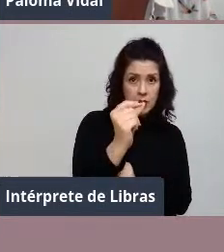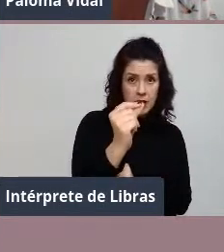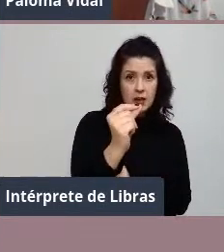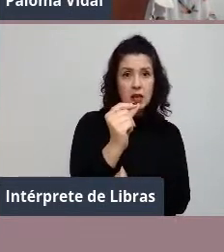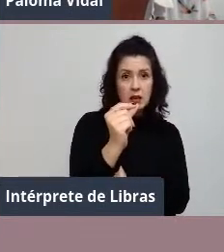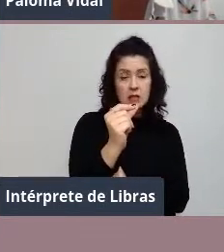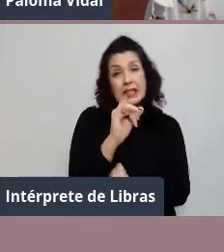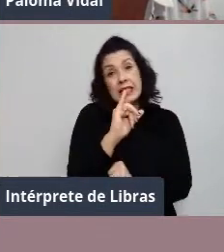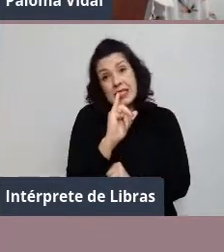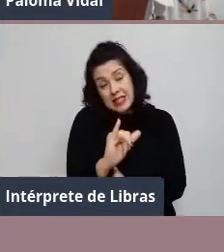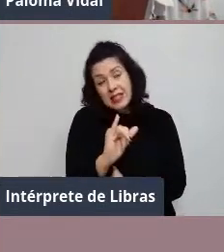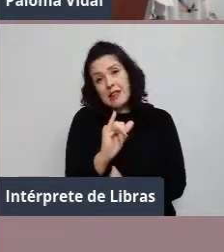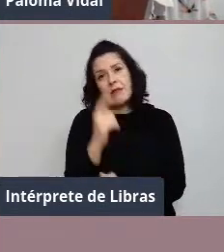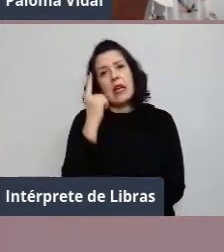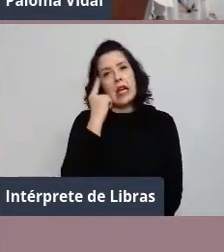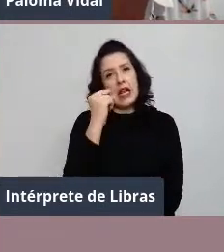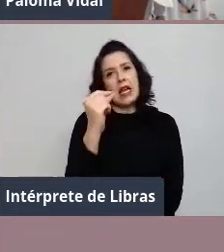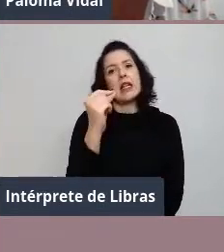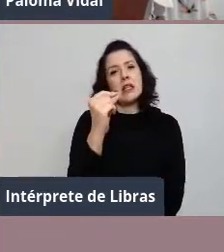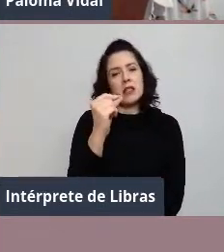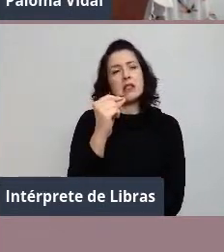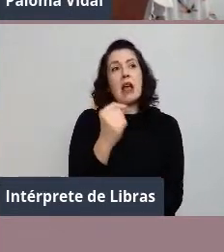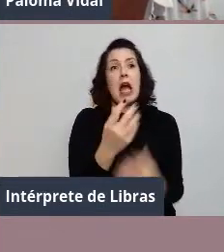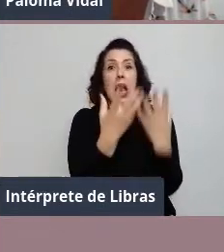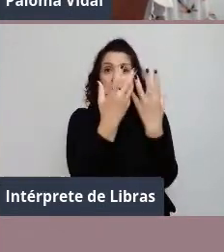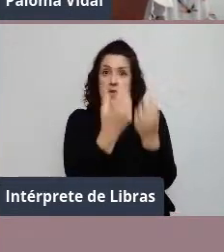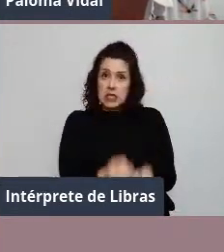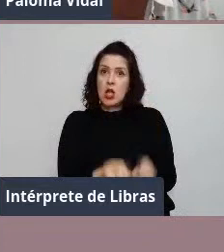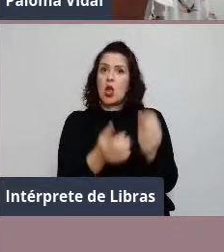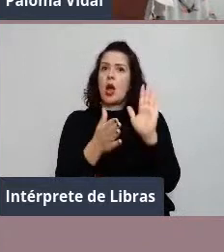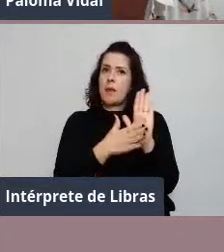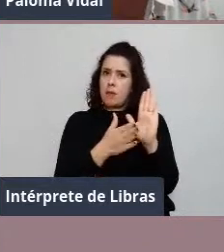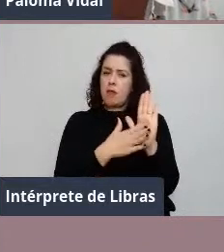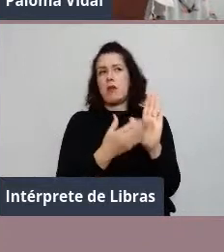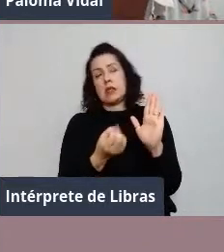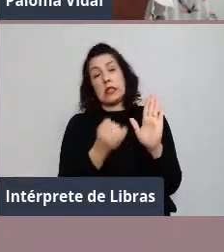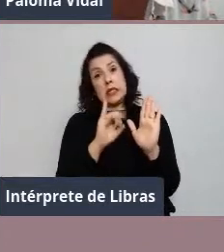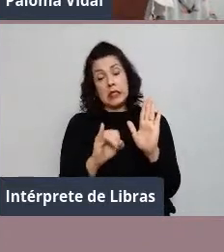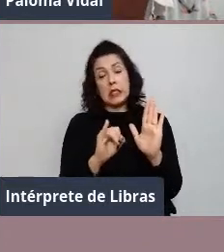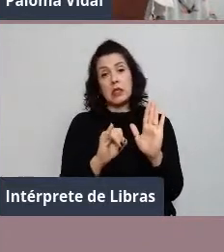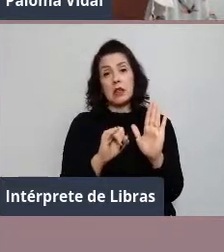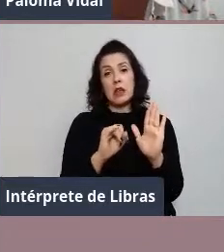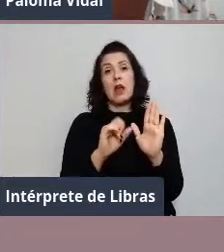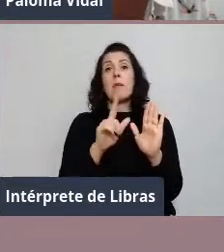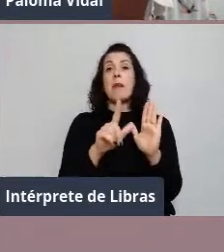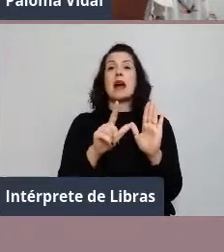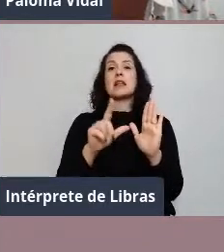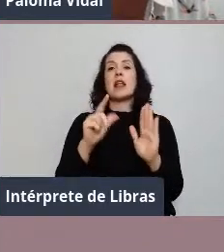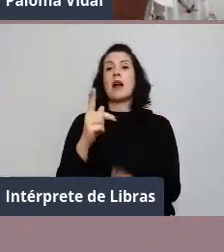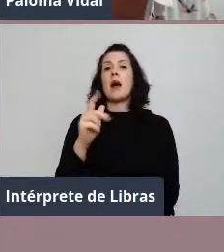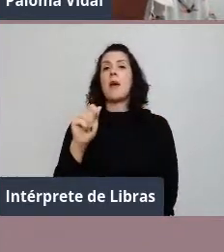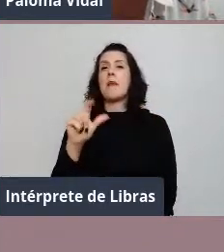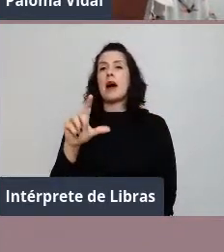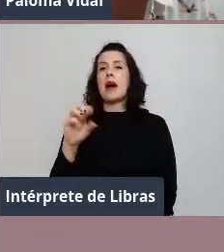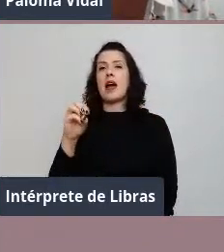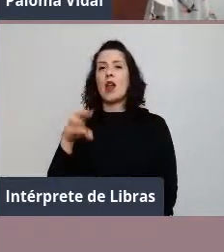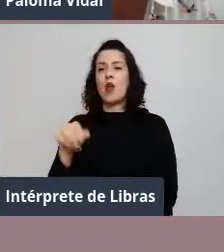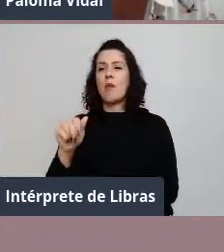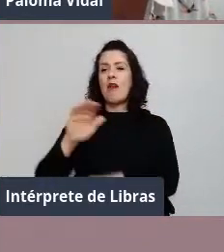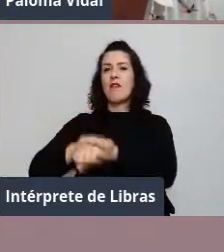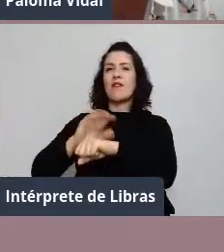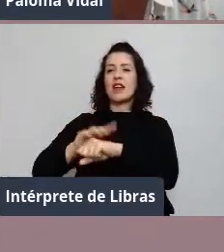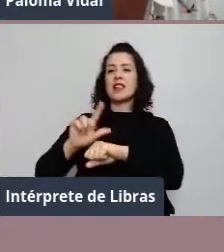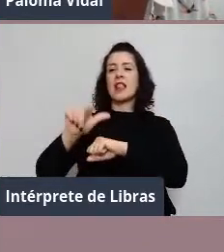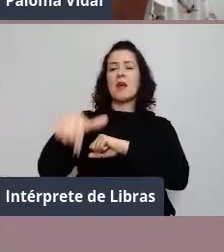ela tivesse aceitado a proposta de Clarice, foi feita a posteriori, quando Paloma